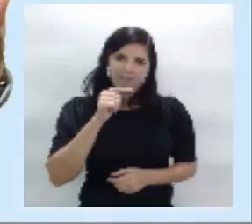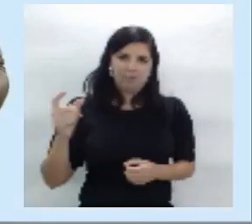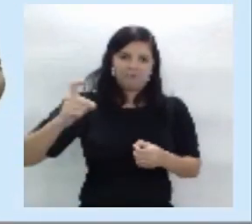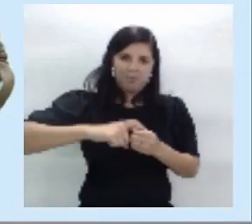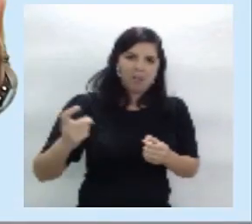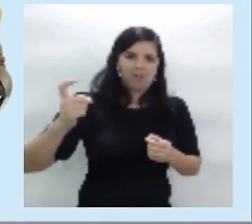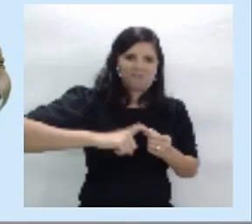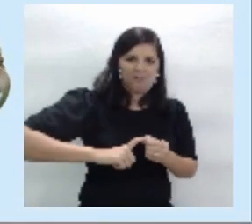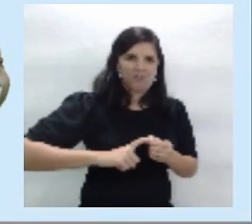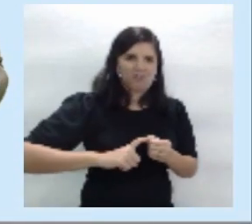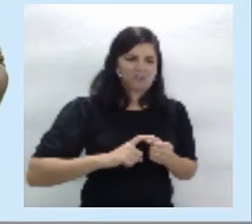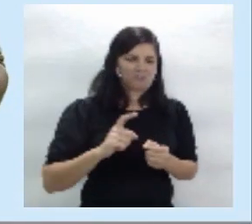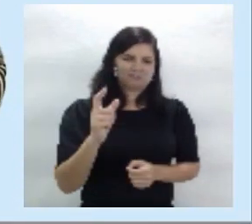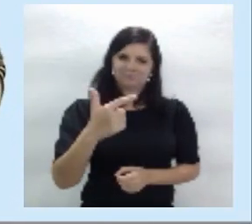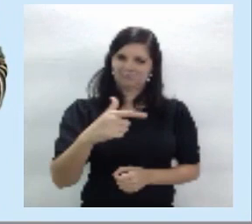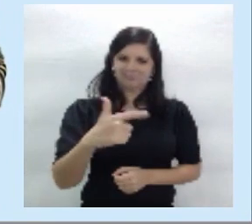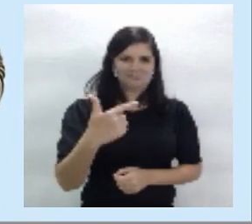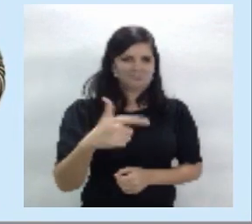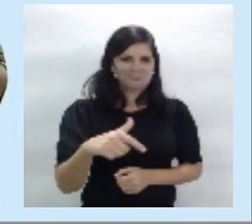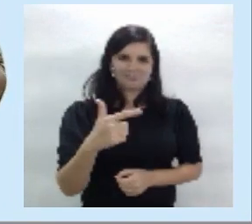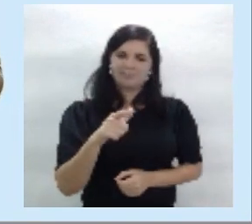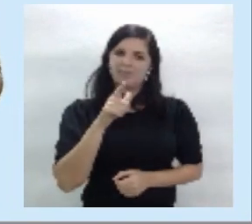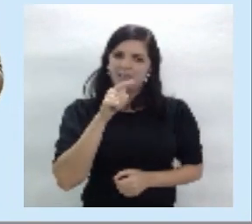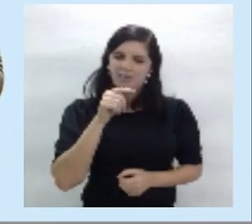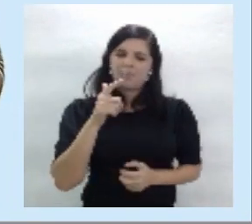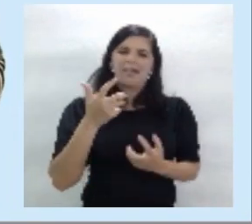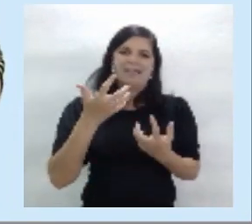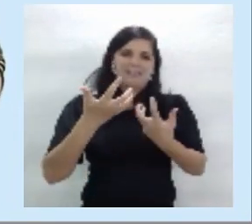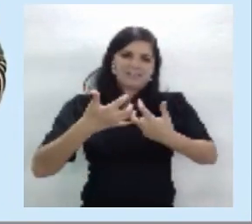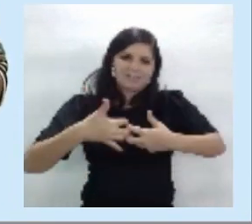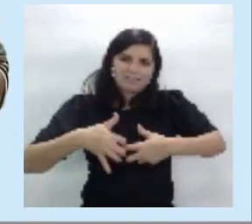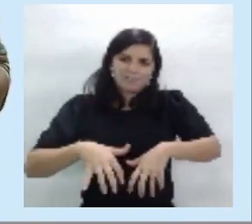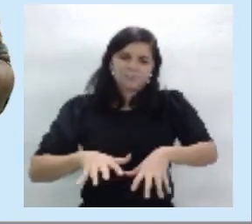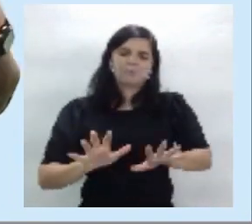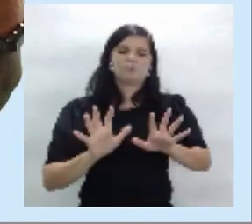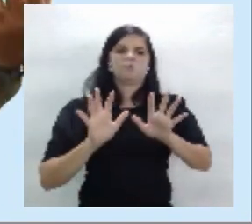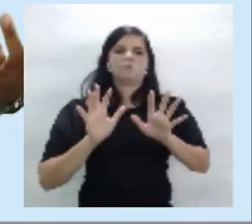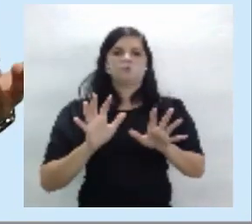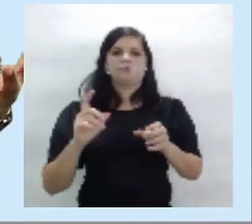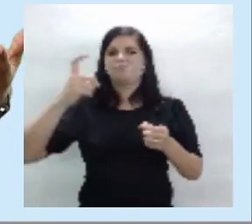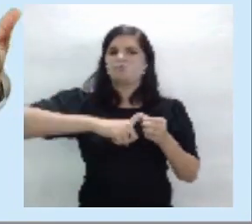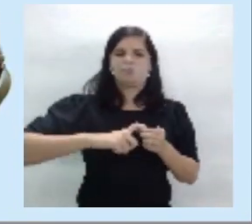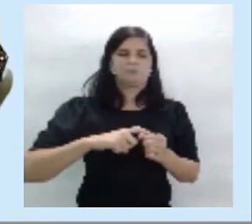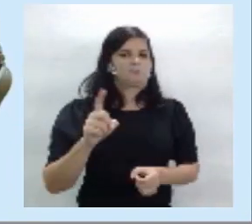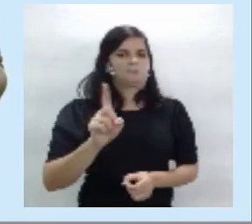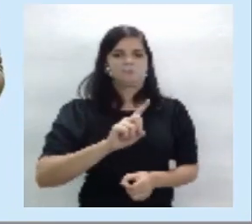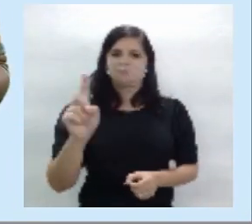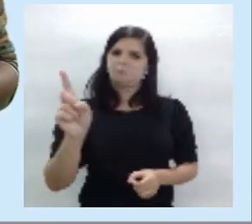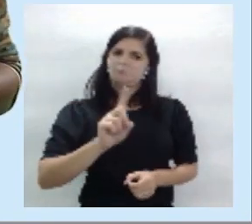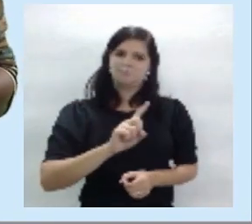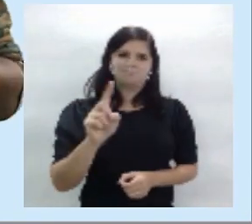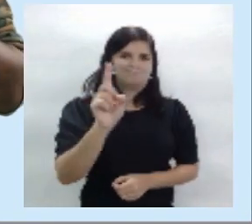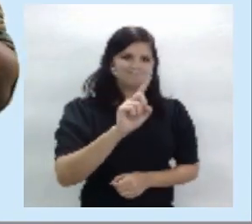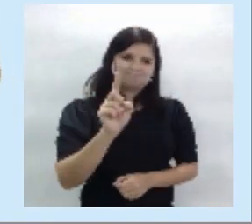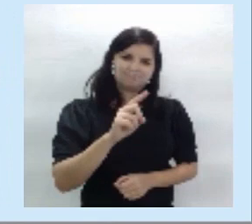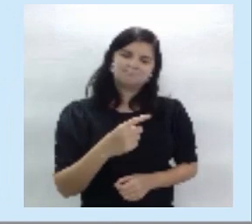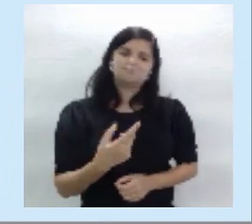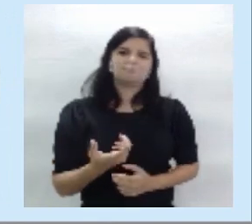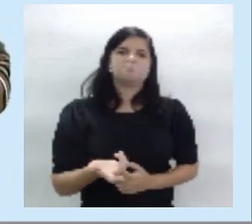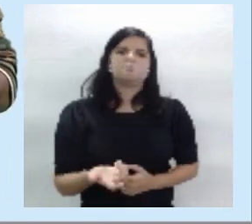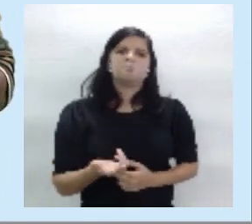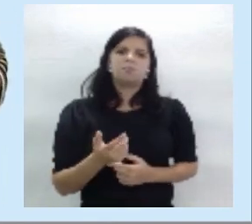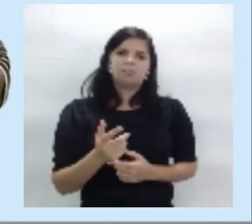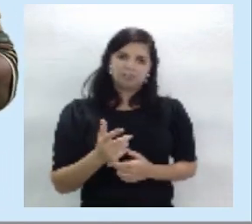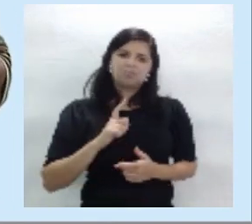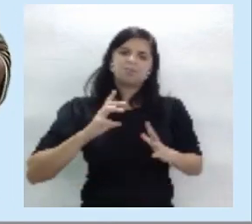recurso natural renovável, né? A água ela é um recurso natural que não é renovável. Existe alguns